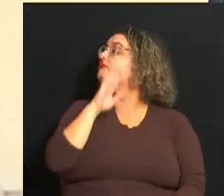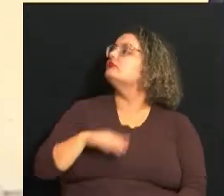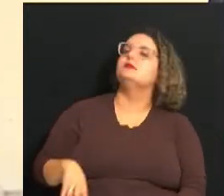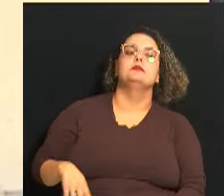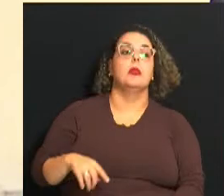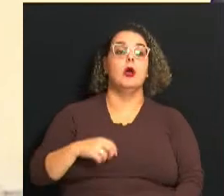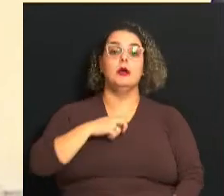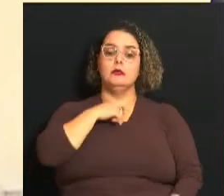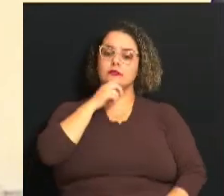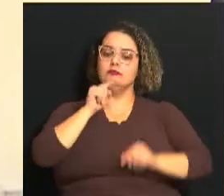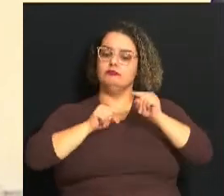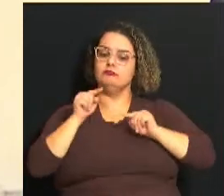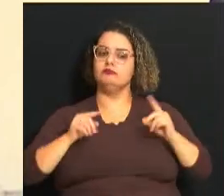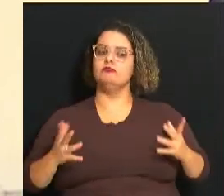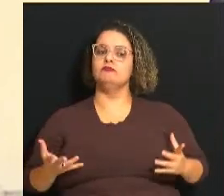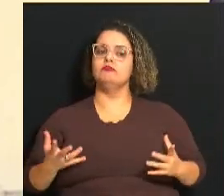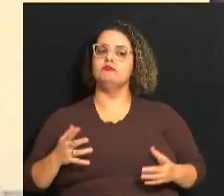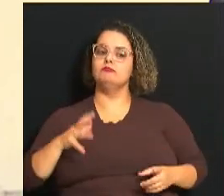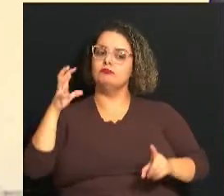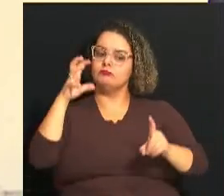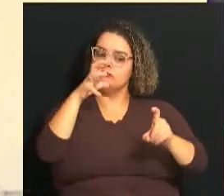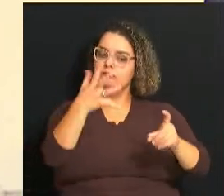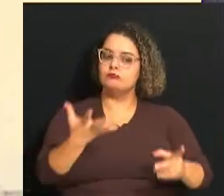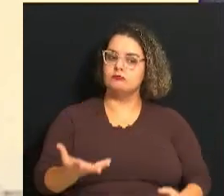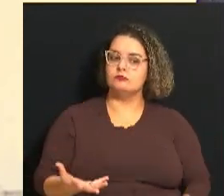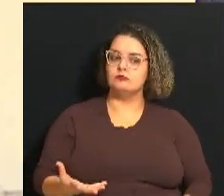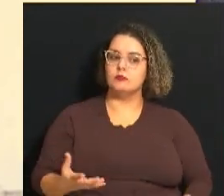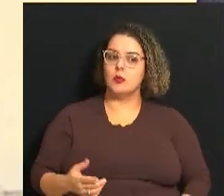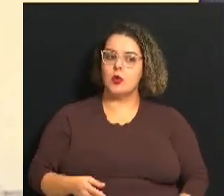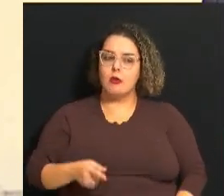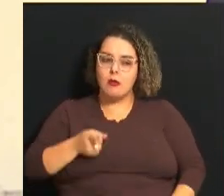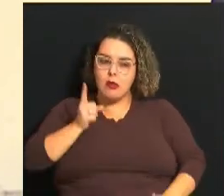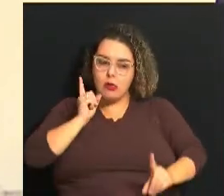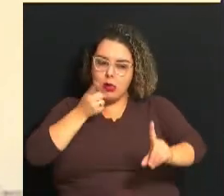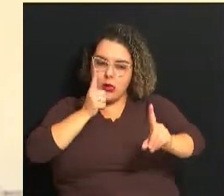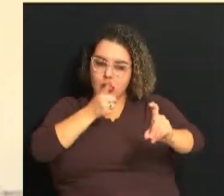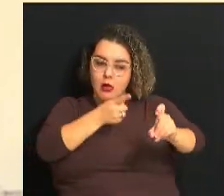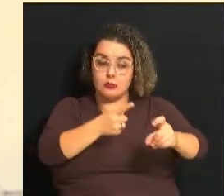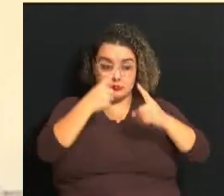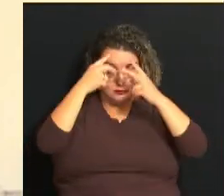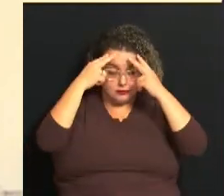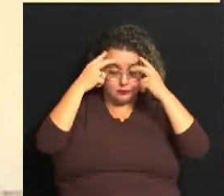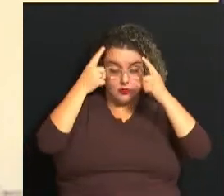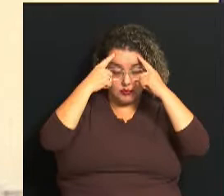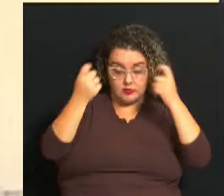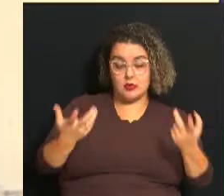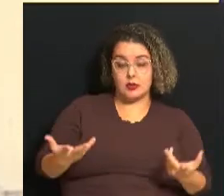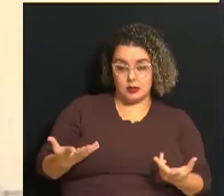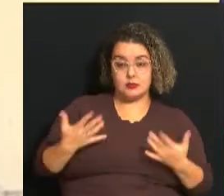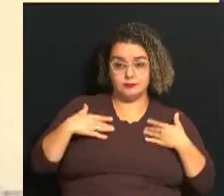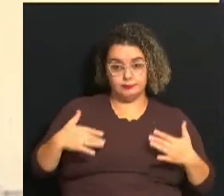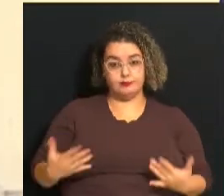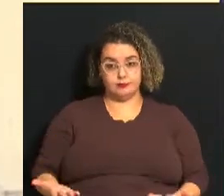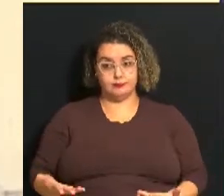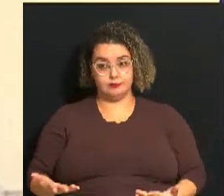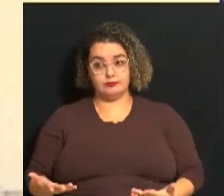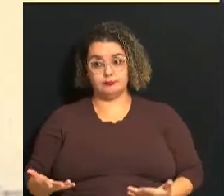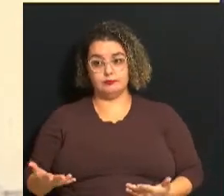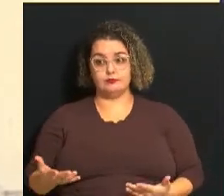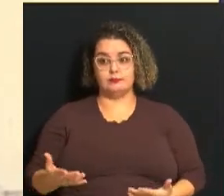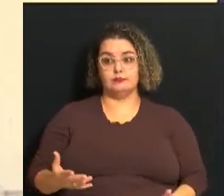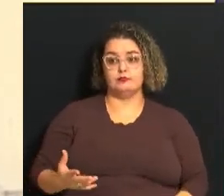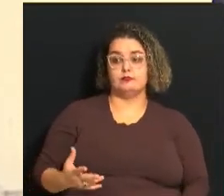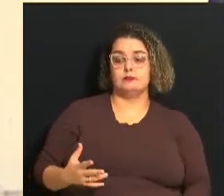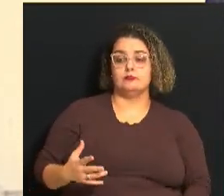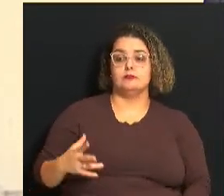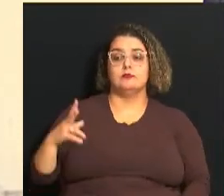tom de voz ou ameaça com outras formas de violência física criticar vida privada as preferências pessoais e as